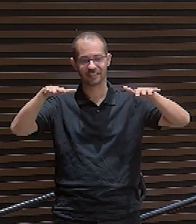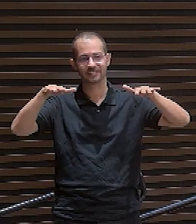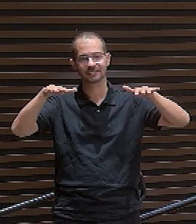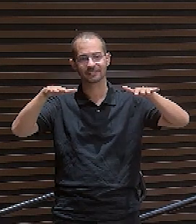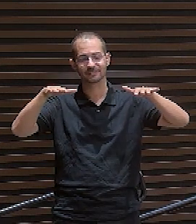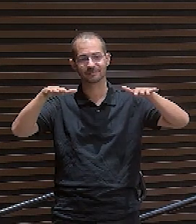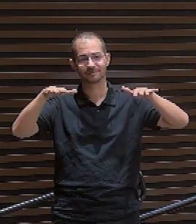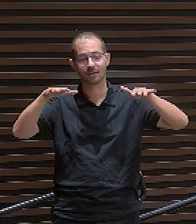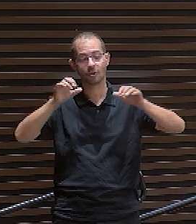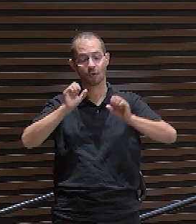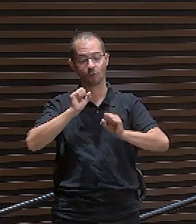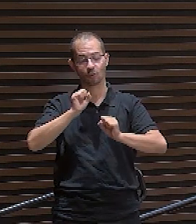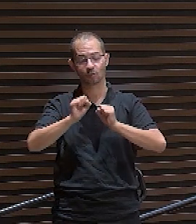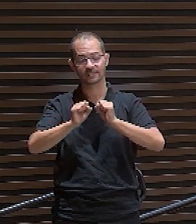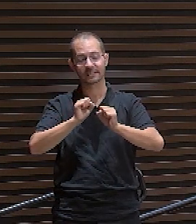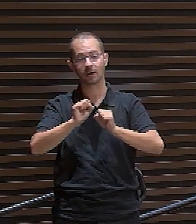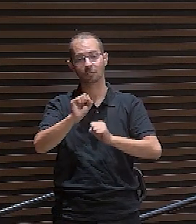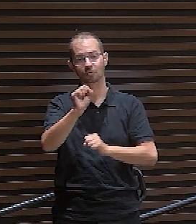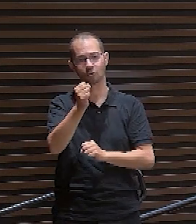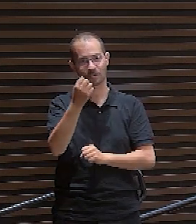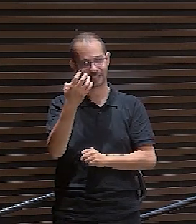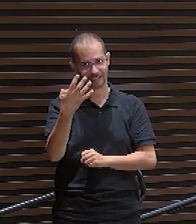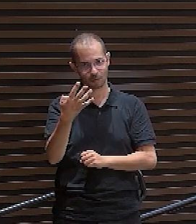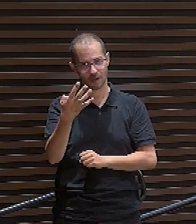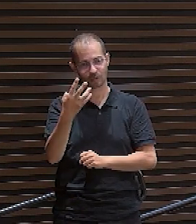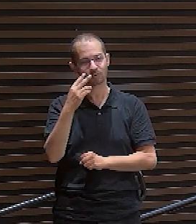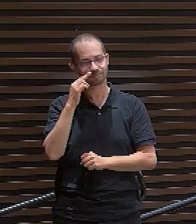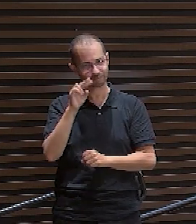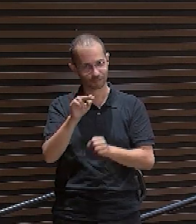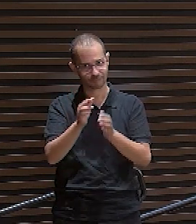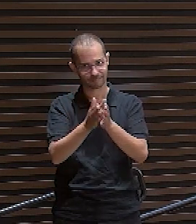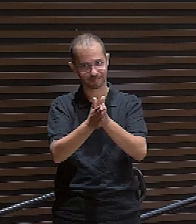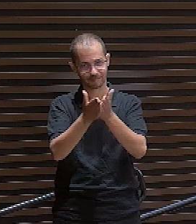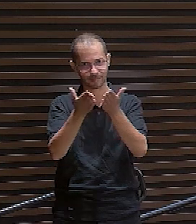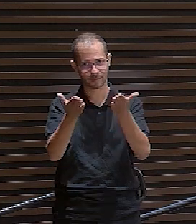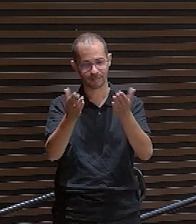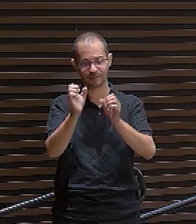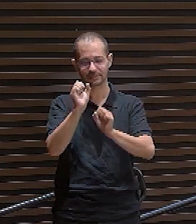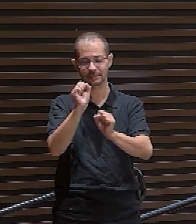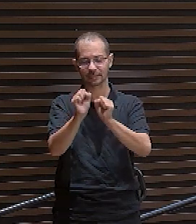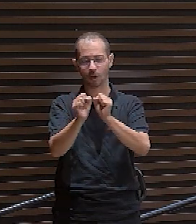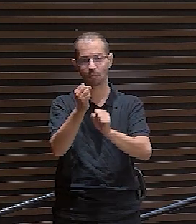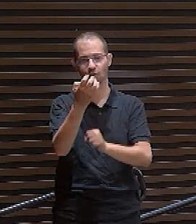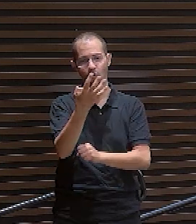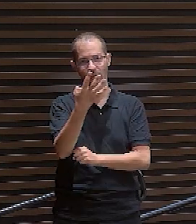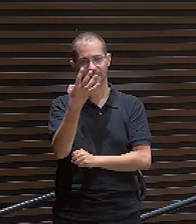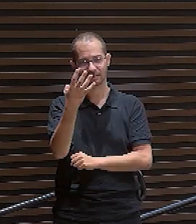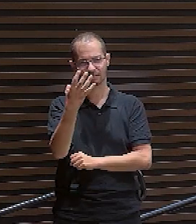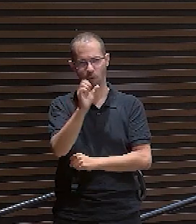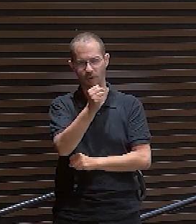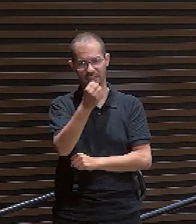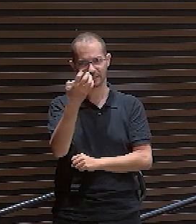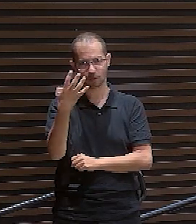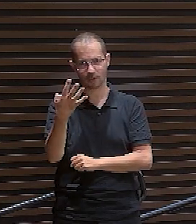O Salmo 84, vou pegar a sua Bíblia aí, o Salmo 84.